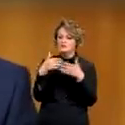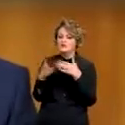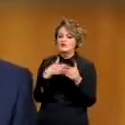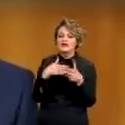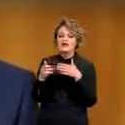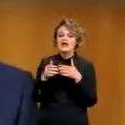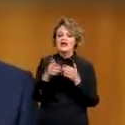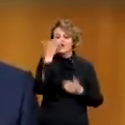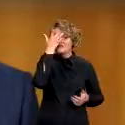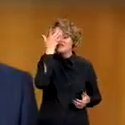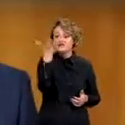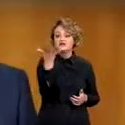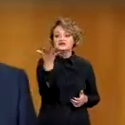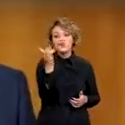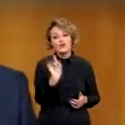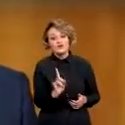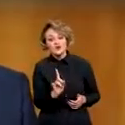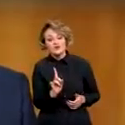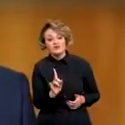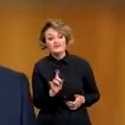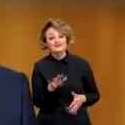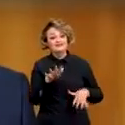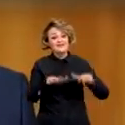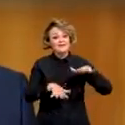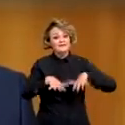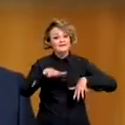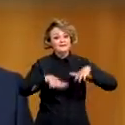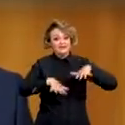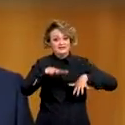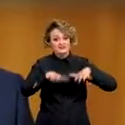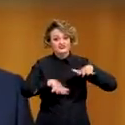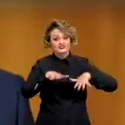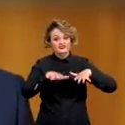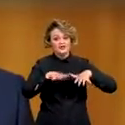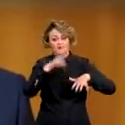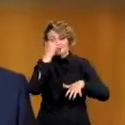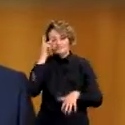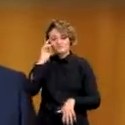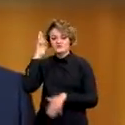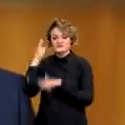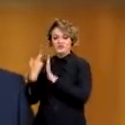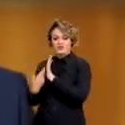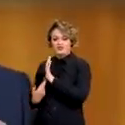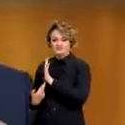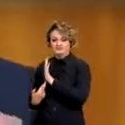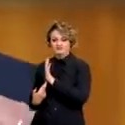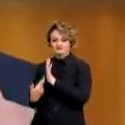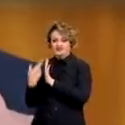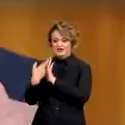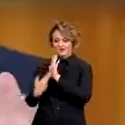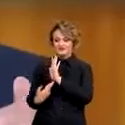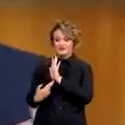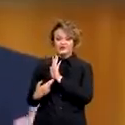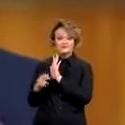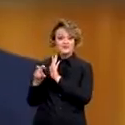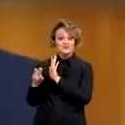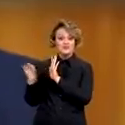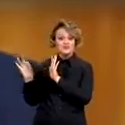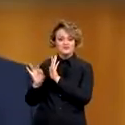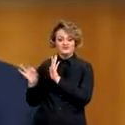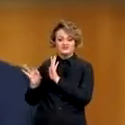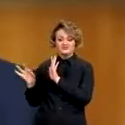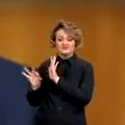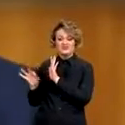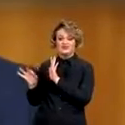será facilitada ou não de acordo com o relator. Uhum. O relator é 50% do sucesso